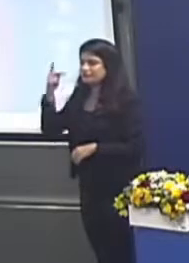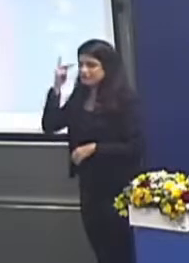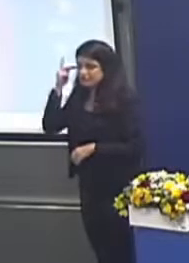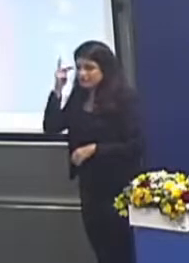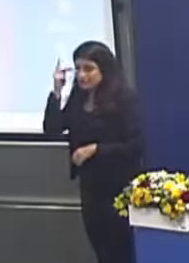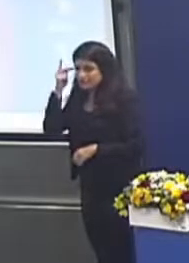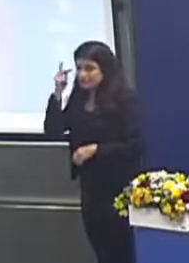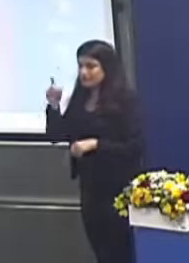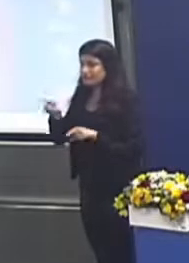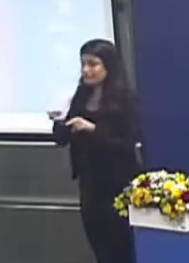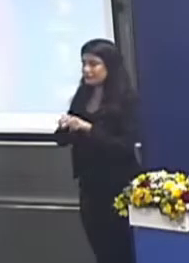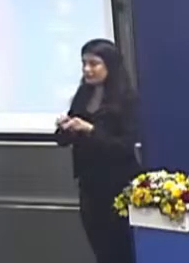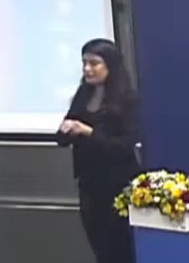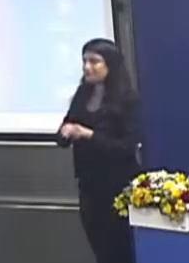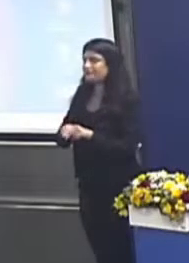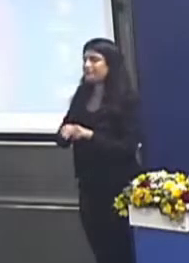Paulo,